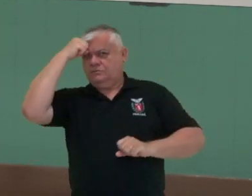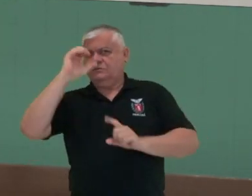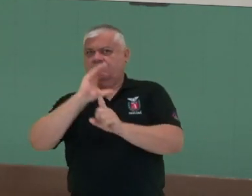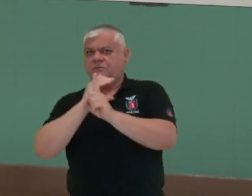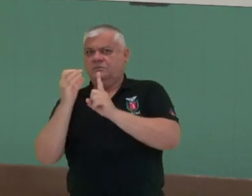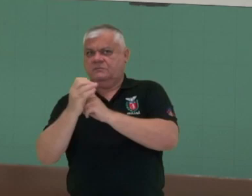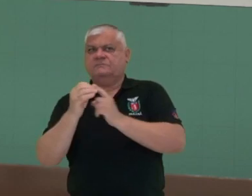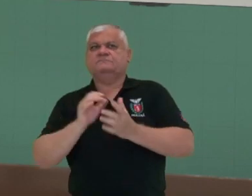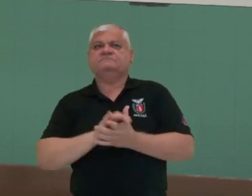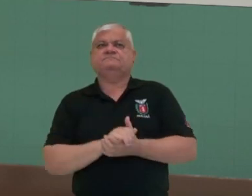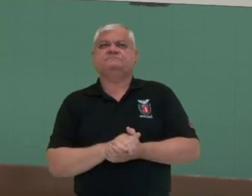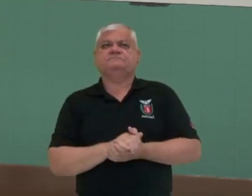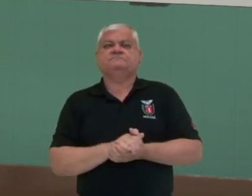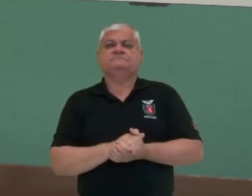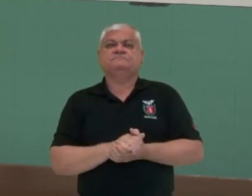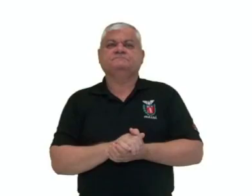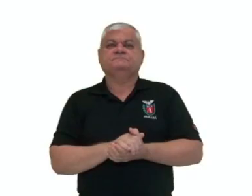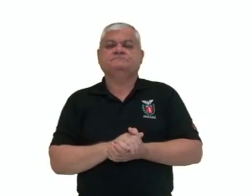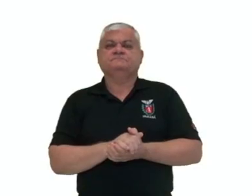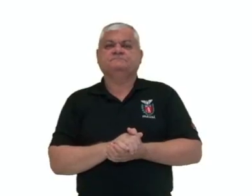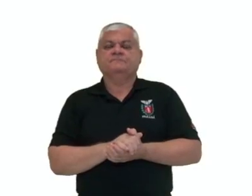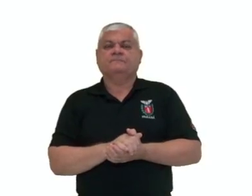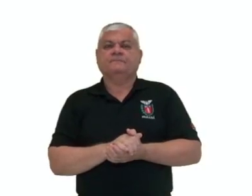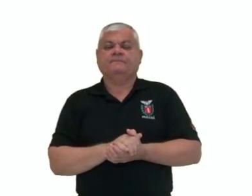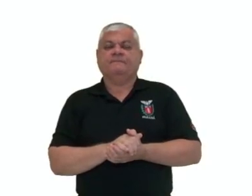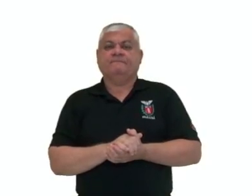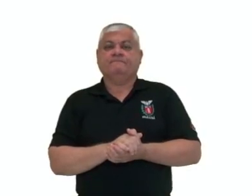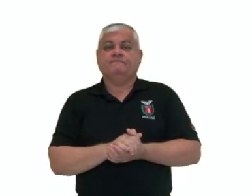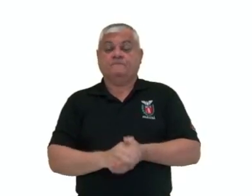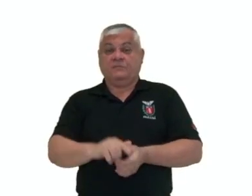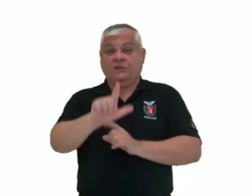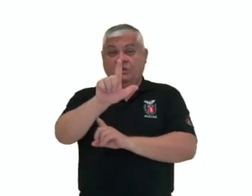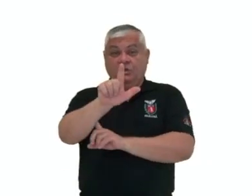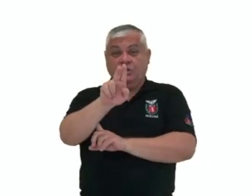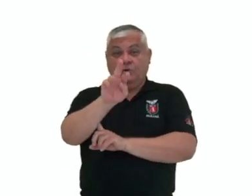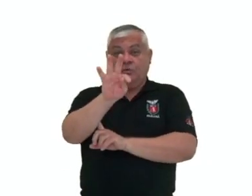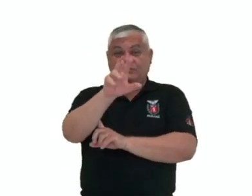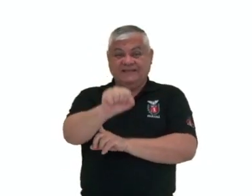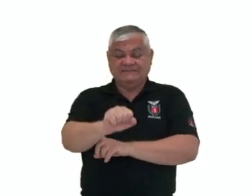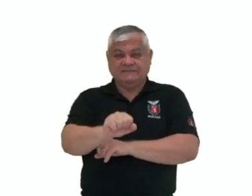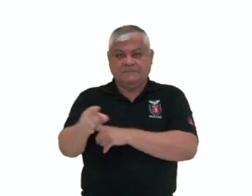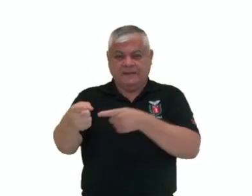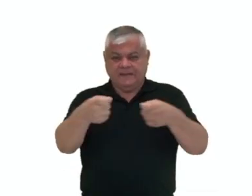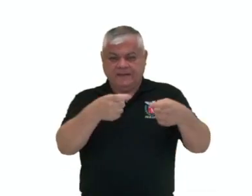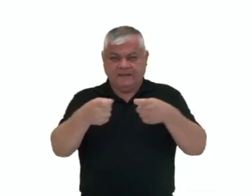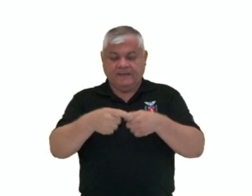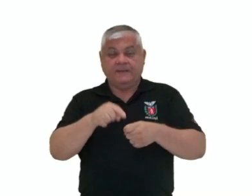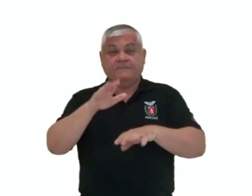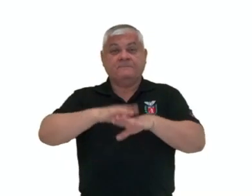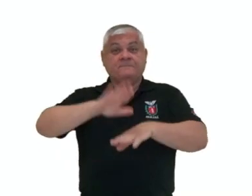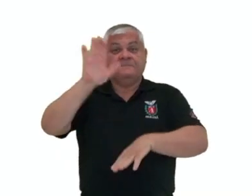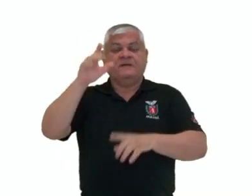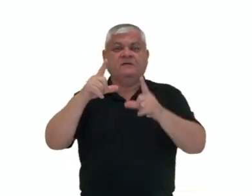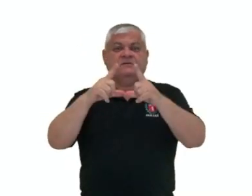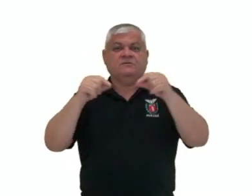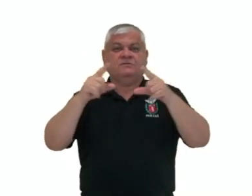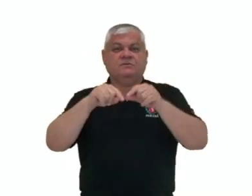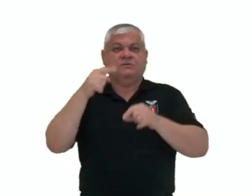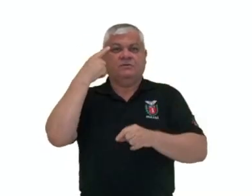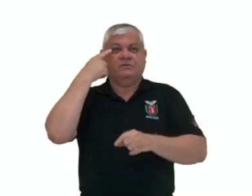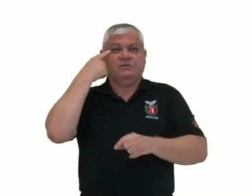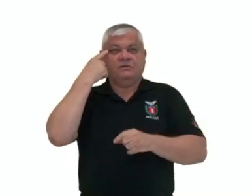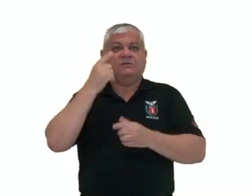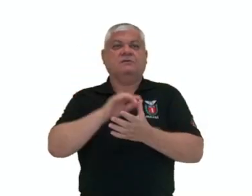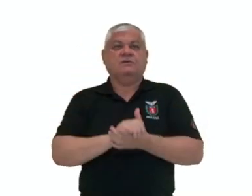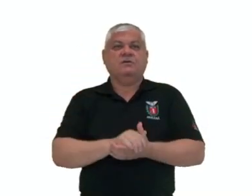comunidade, ok? As lutas exclusivas para as guerras eram denominadas pelos japoneses de